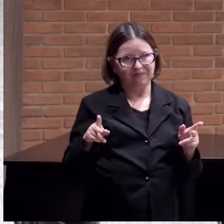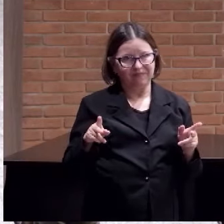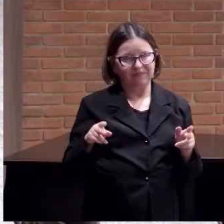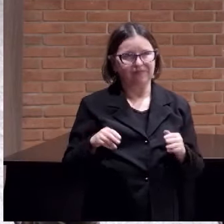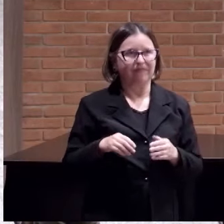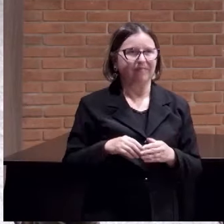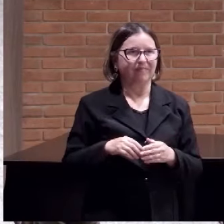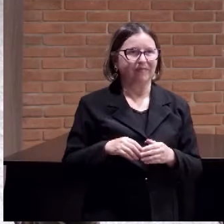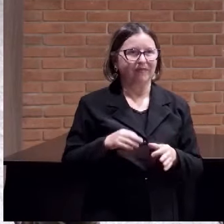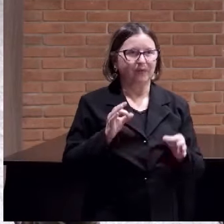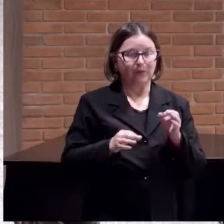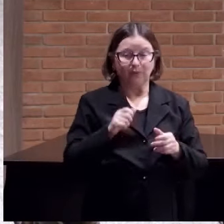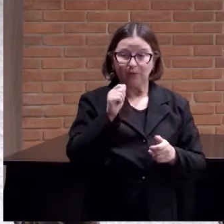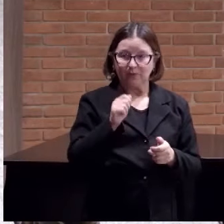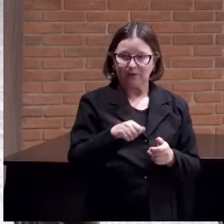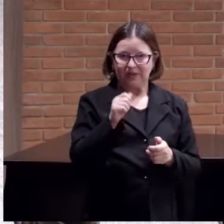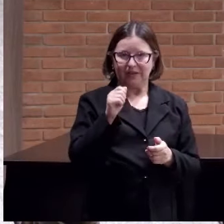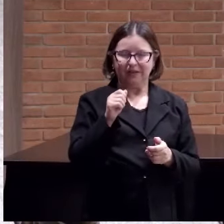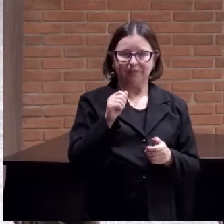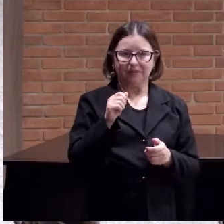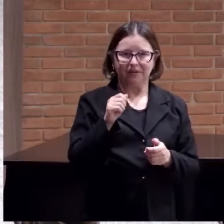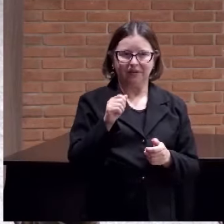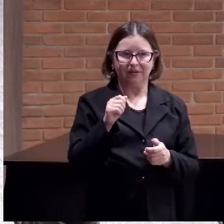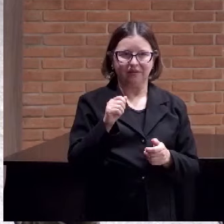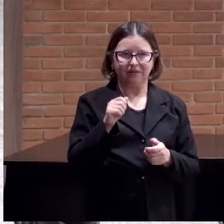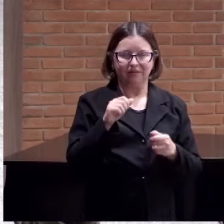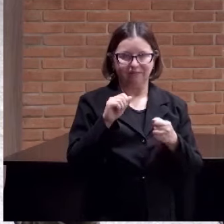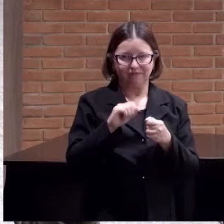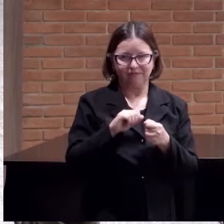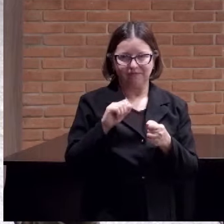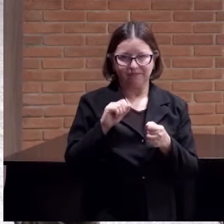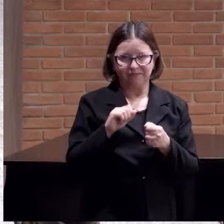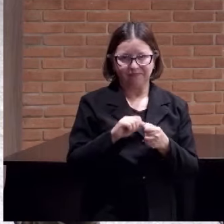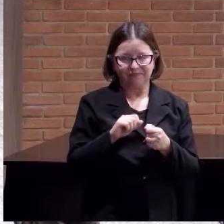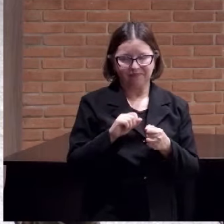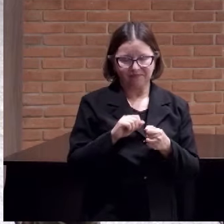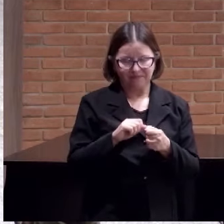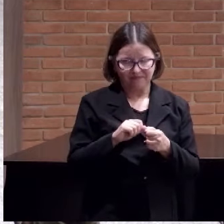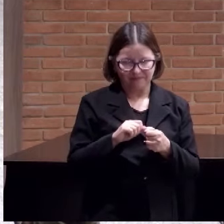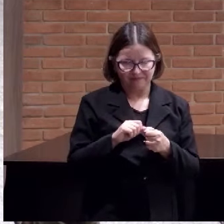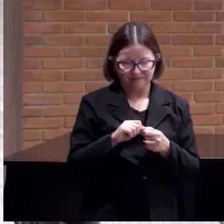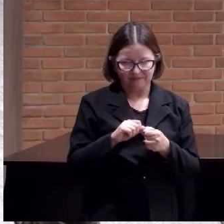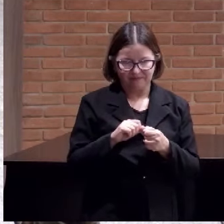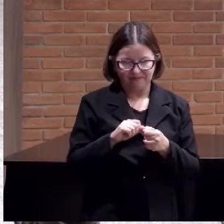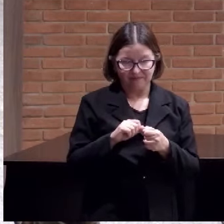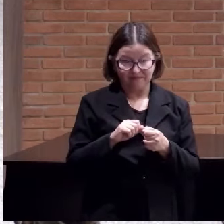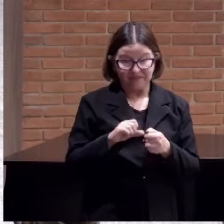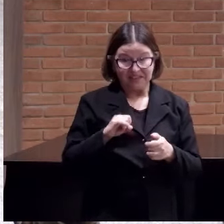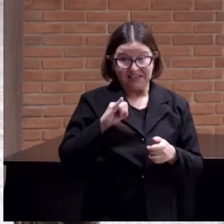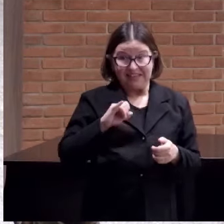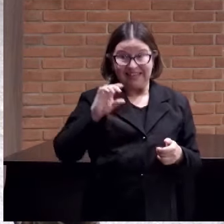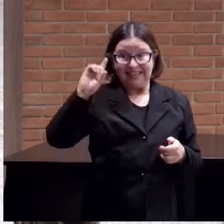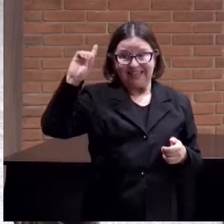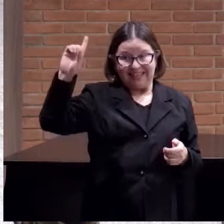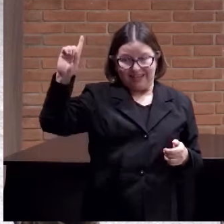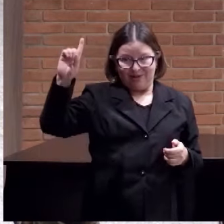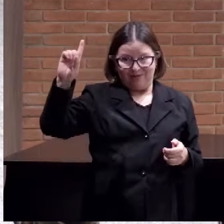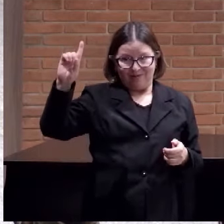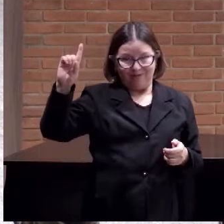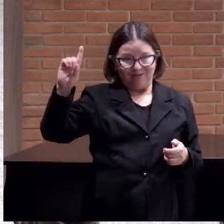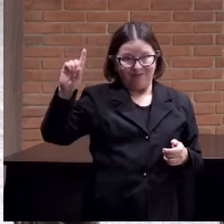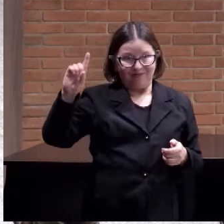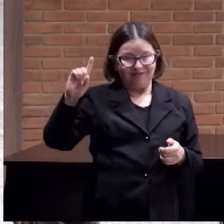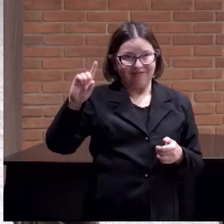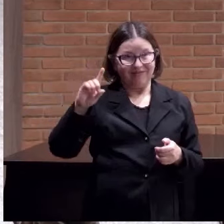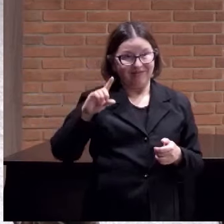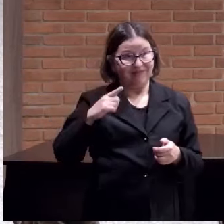daquele julgamento ser feito se Deus não tivesse permitido que